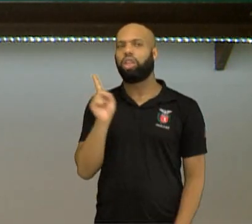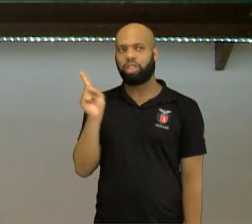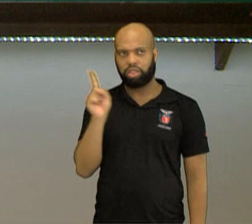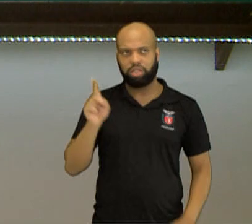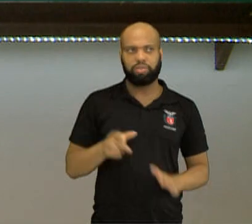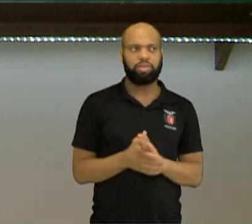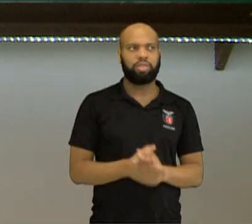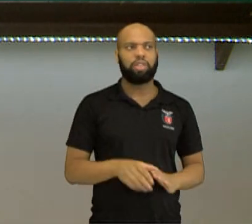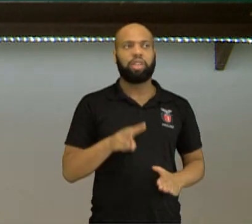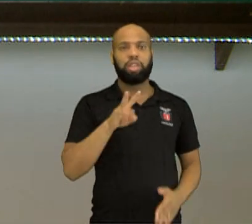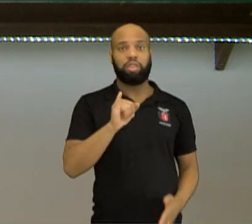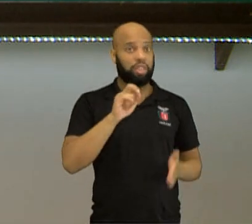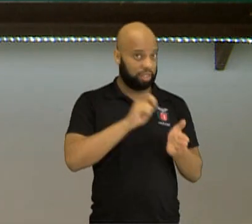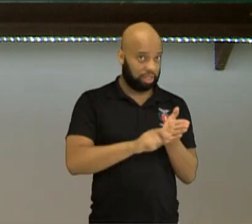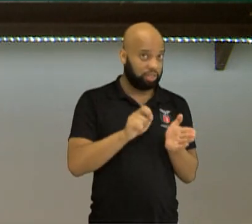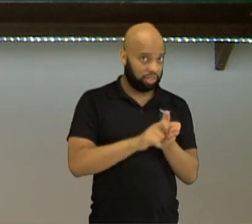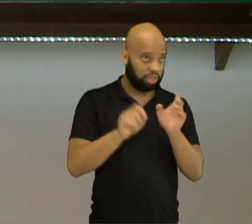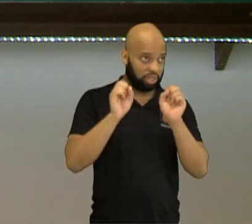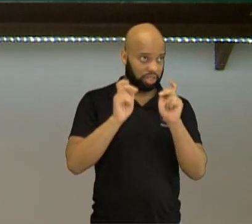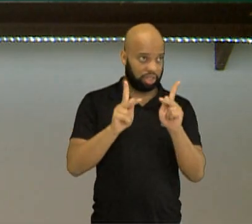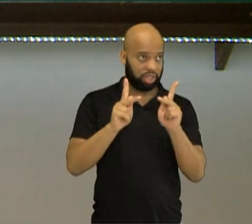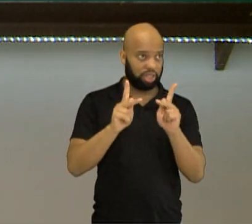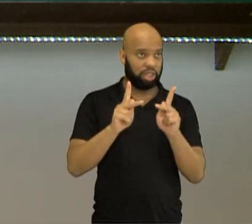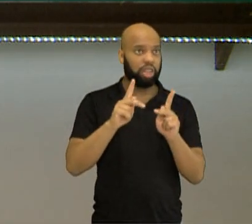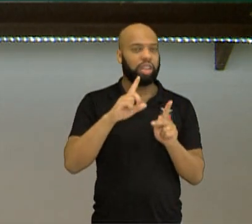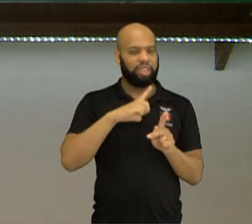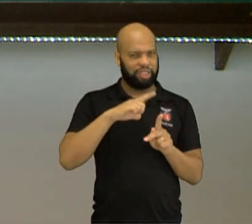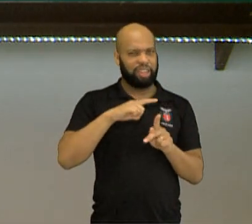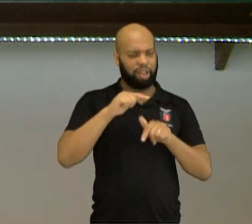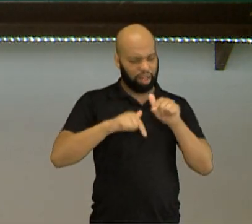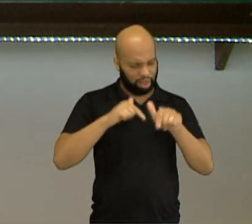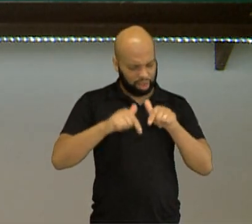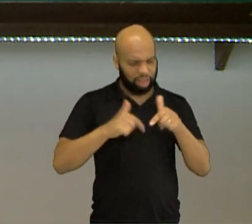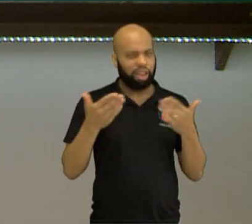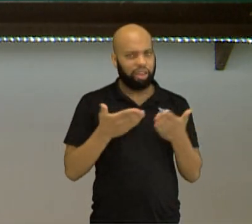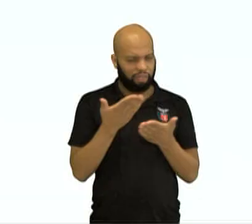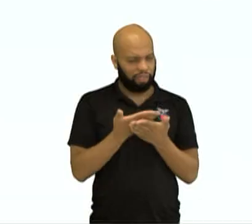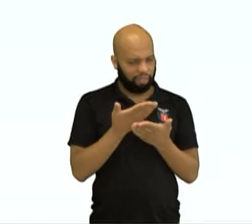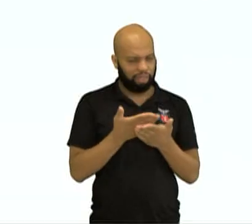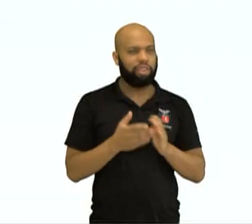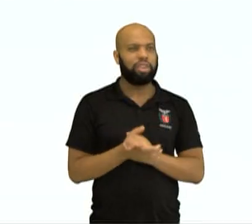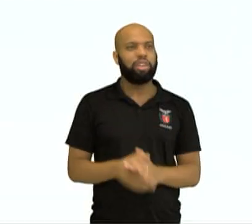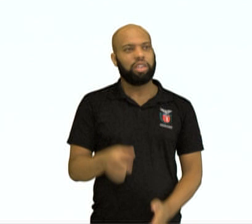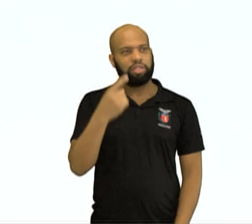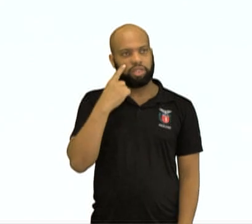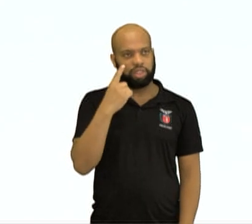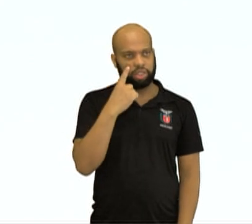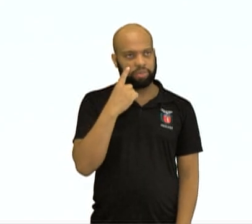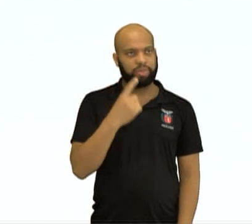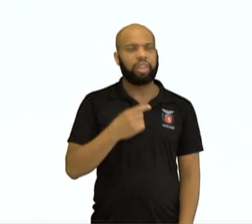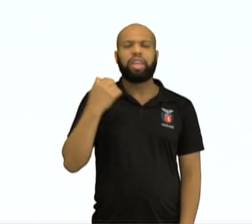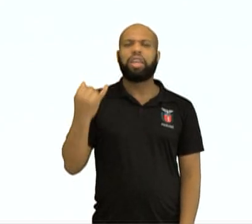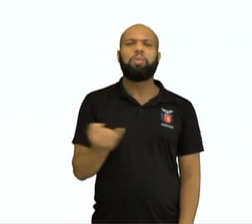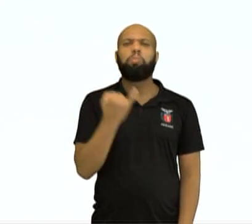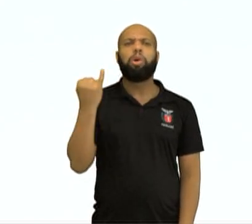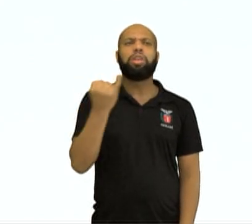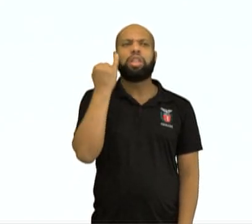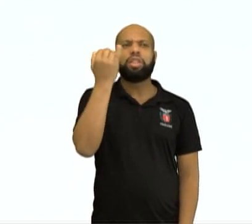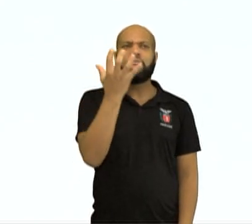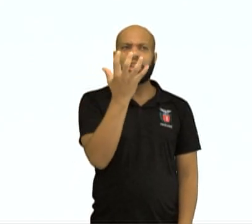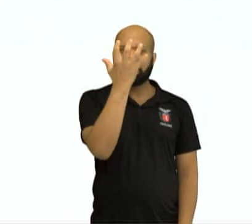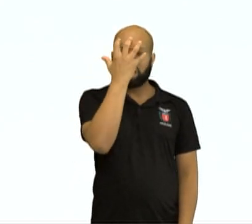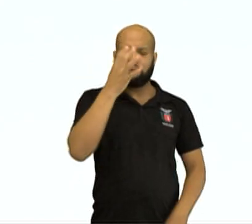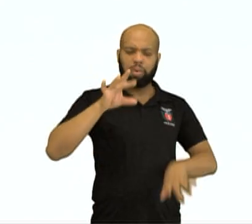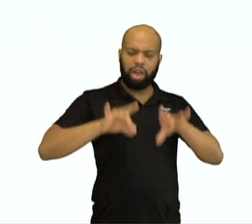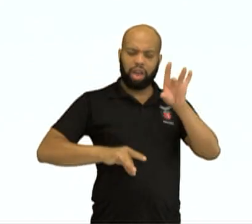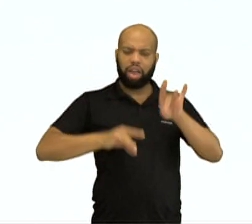Você vai escrever, né? Tem que trabalhar um pouquinho. Vamos ver a questão? Qual a